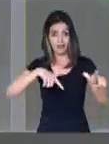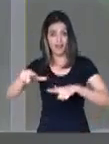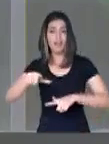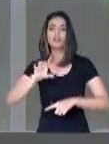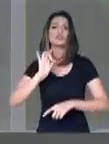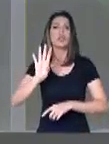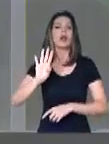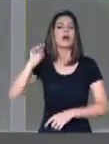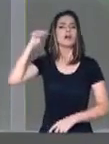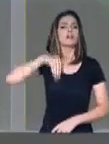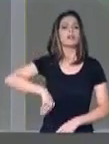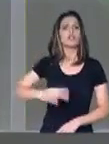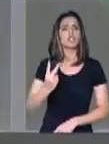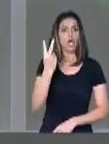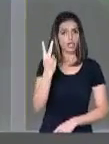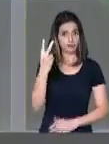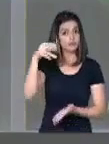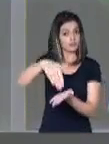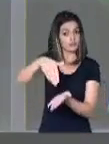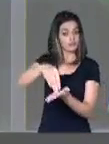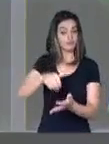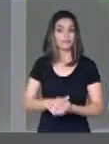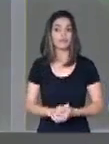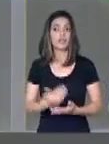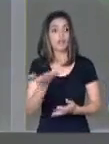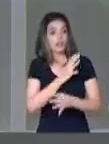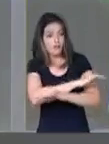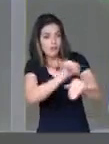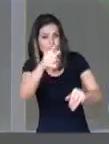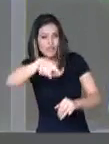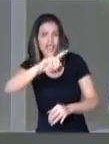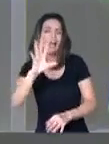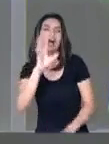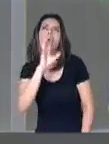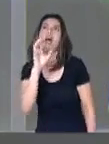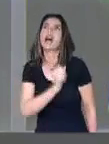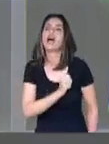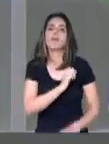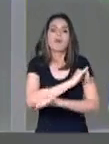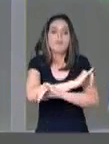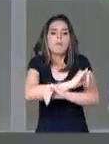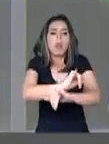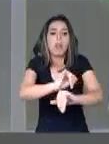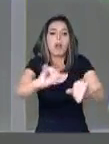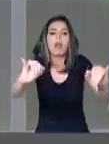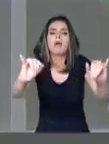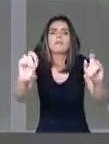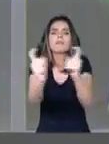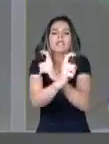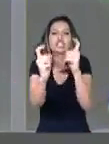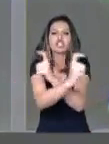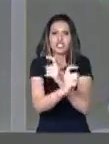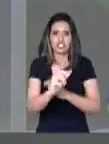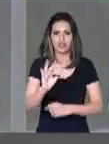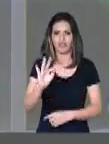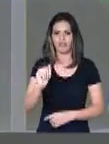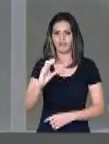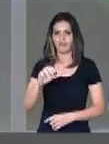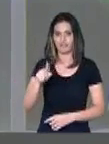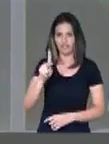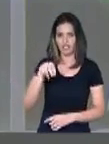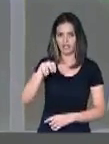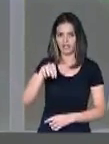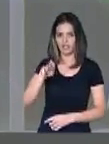informar a alguns que adoram fazer fake news e são parte dessa lógica do governo,